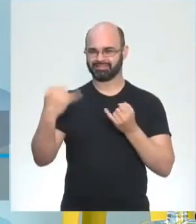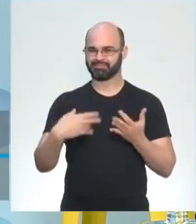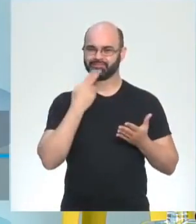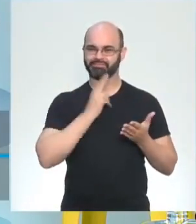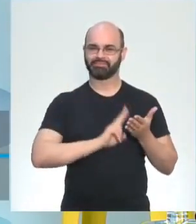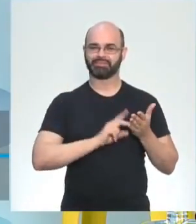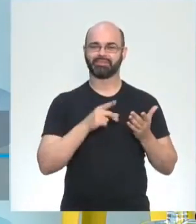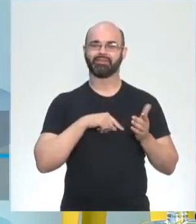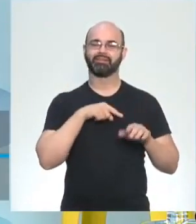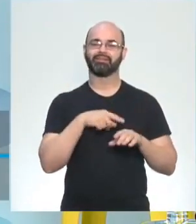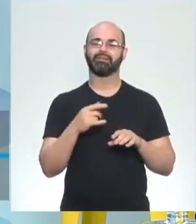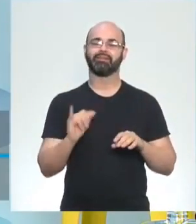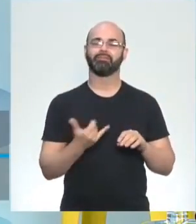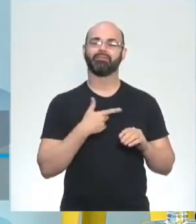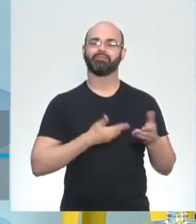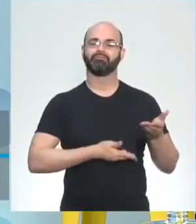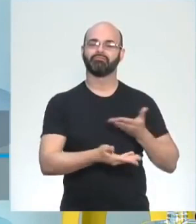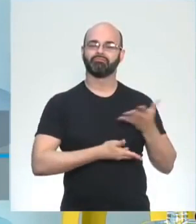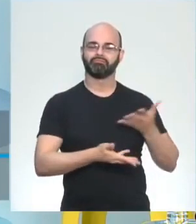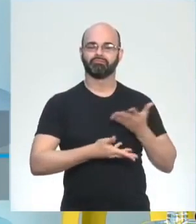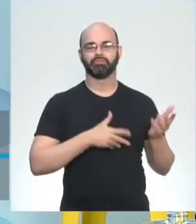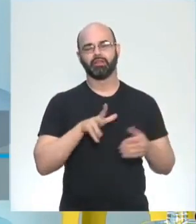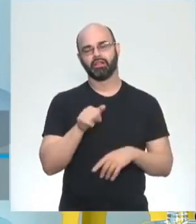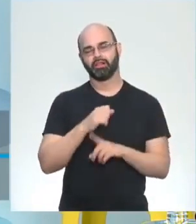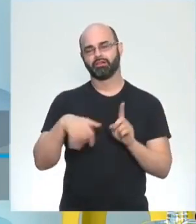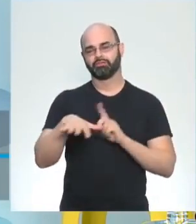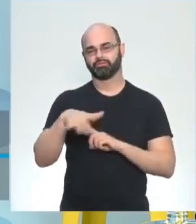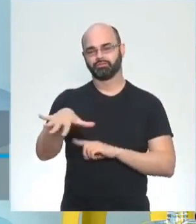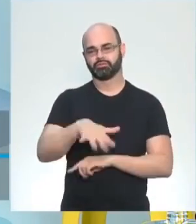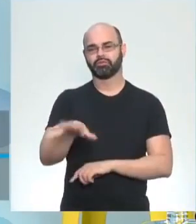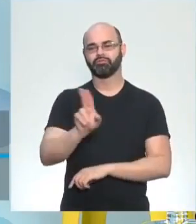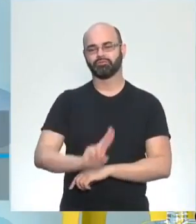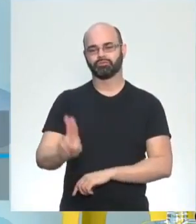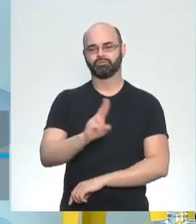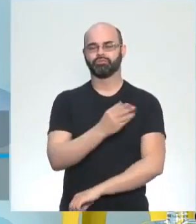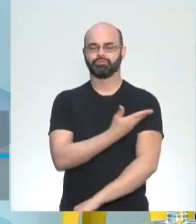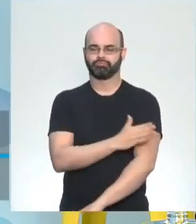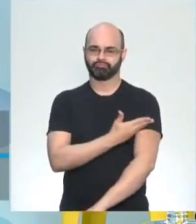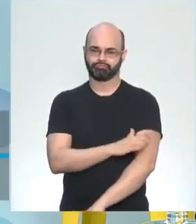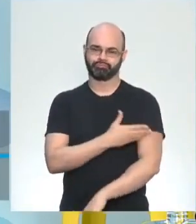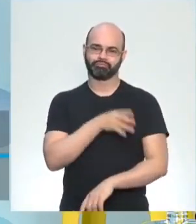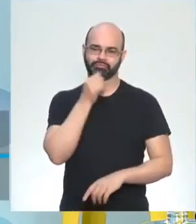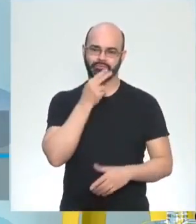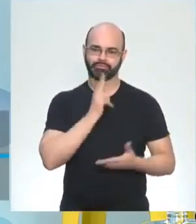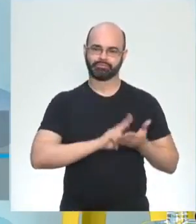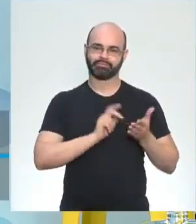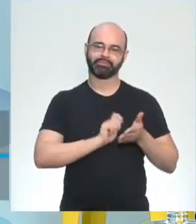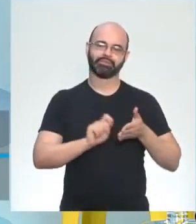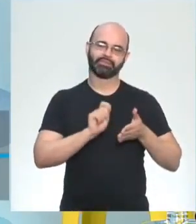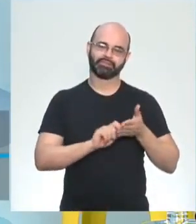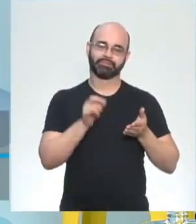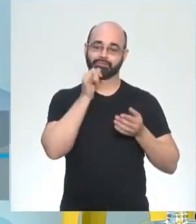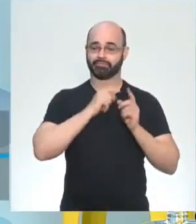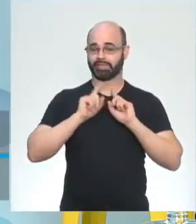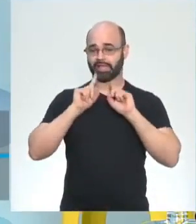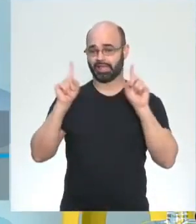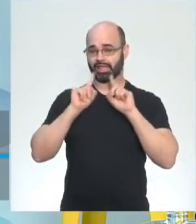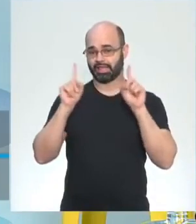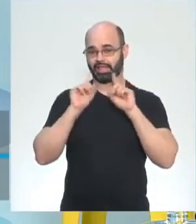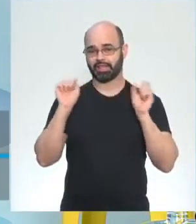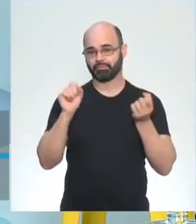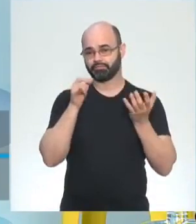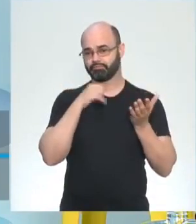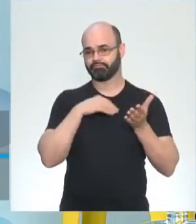de interatividade e também uma prática social. Nós vimos aí que tem a carta do leitor, onde vai poder fazer a reclamação, a